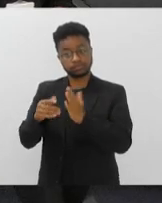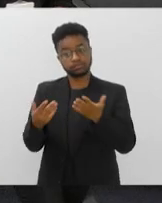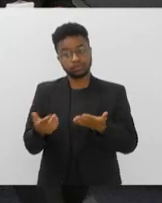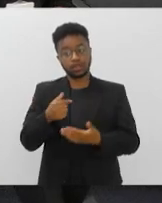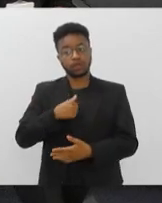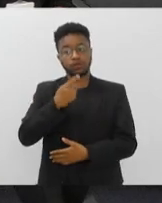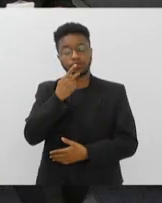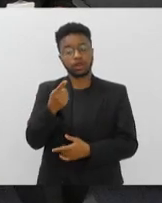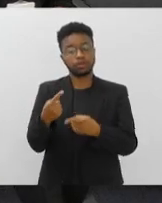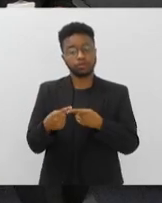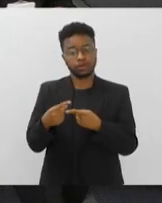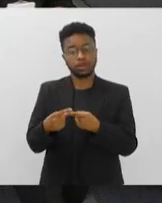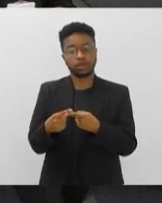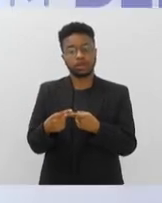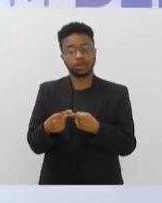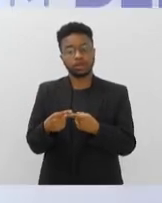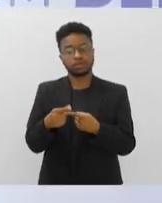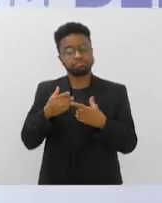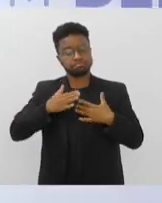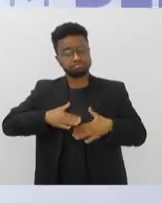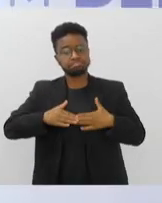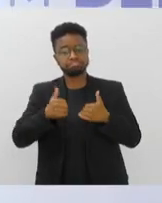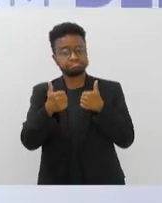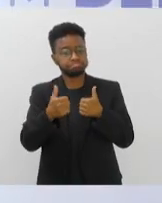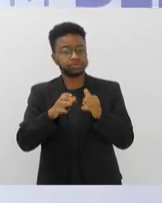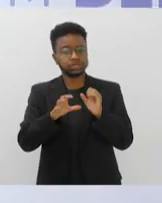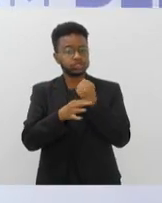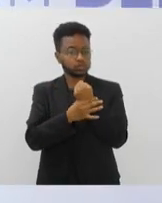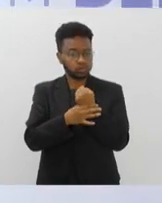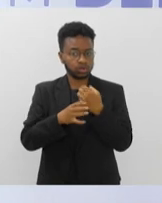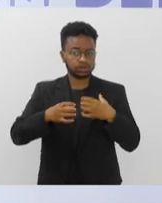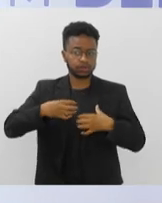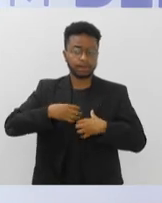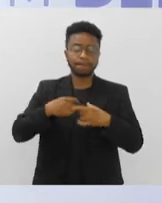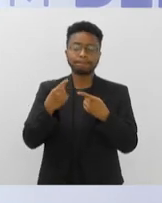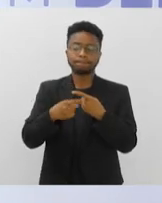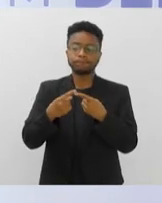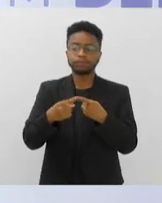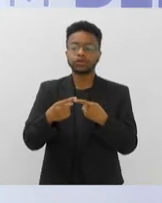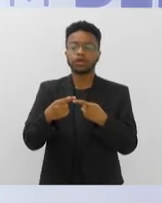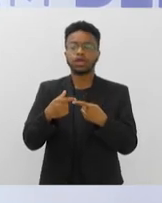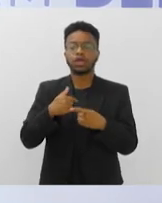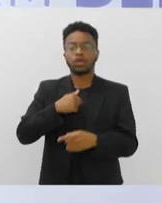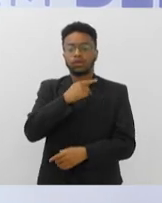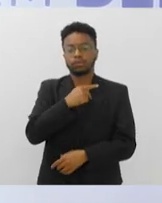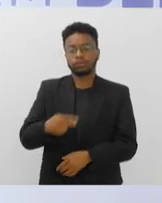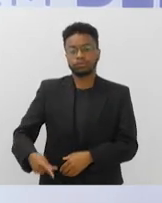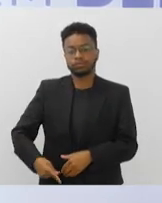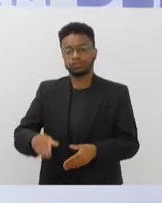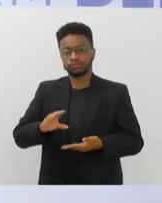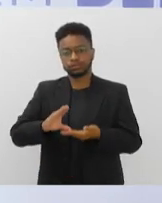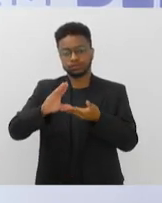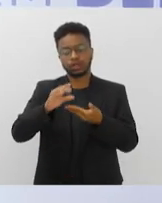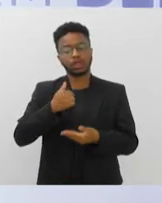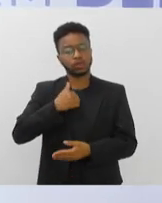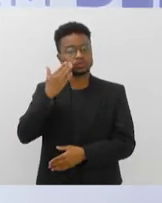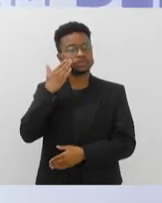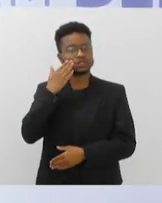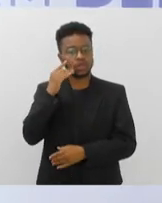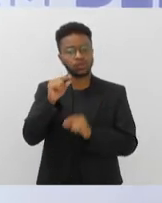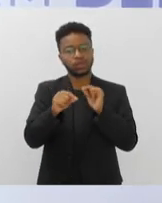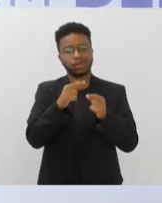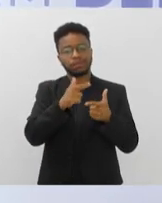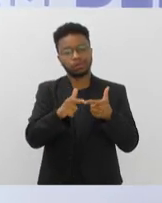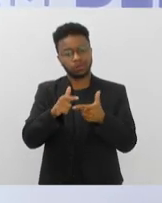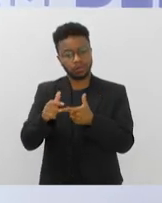isso com muita propriedade muita tranquilidade e segurança porque eu tô na função da presidência de um conselho eu sei as dores que é